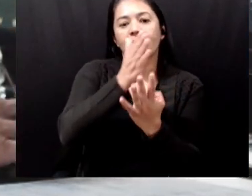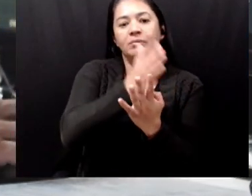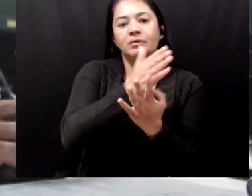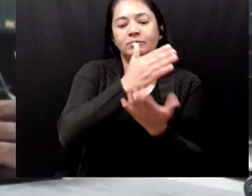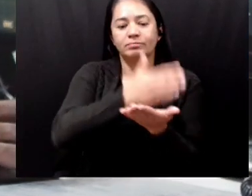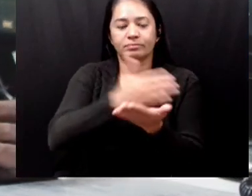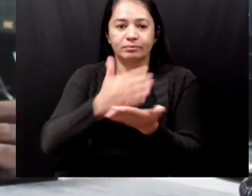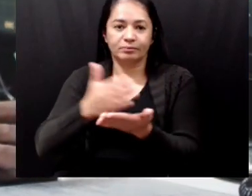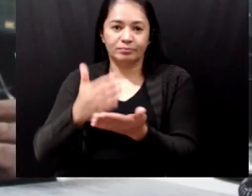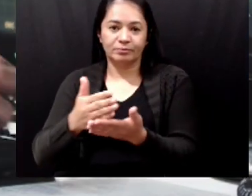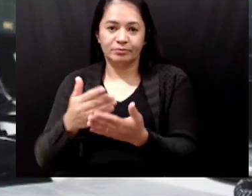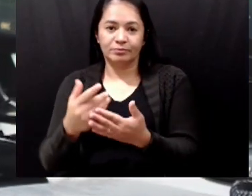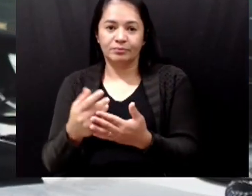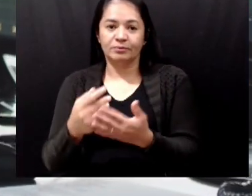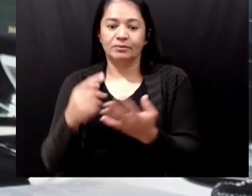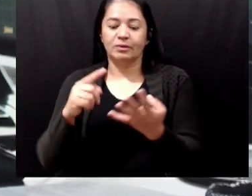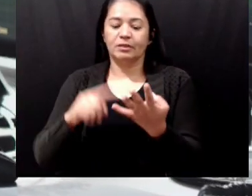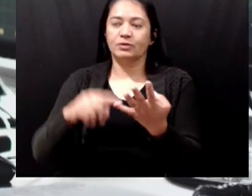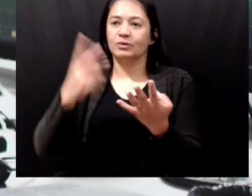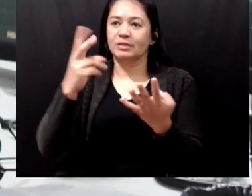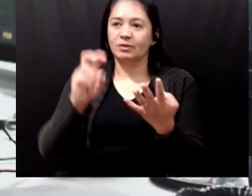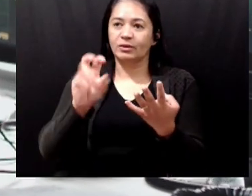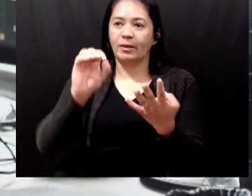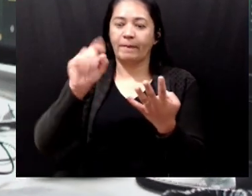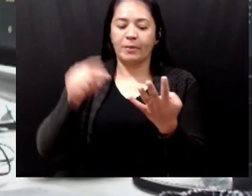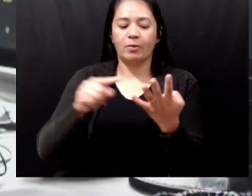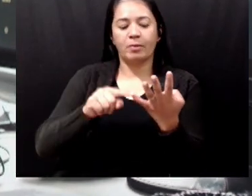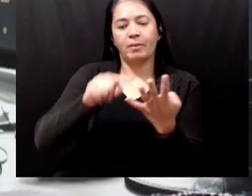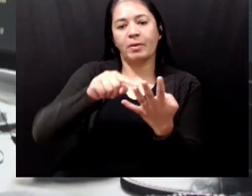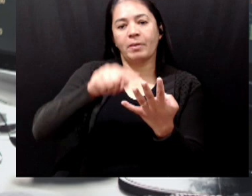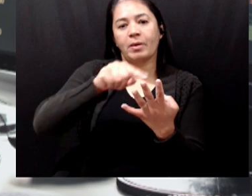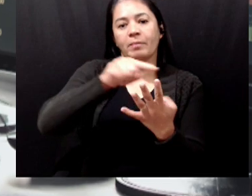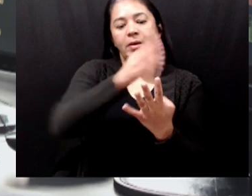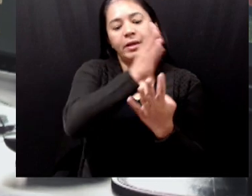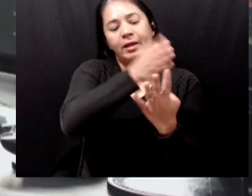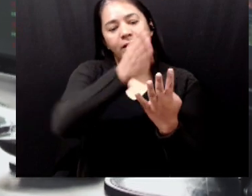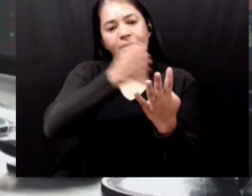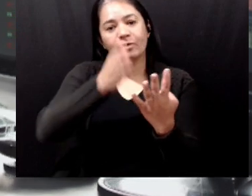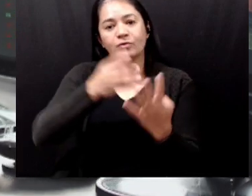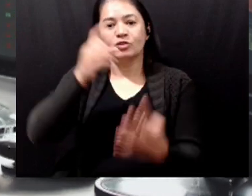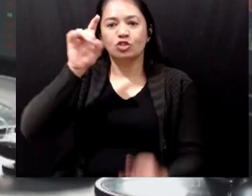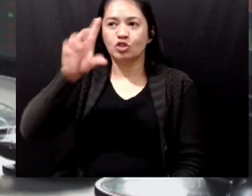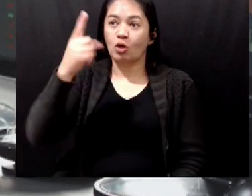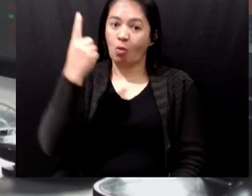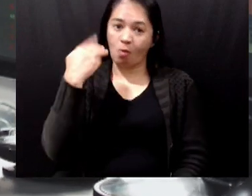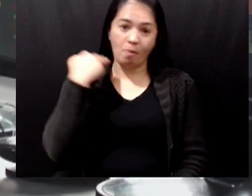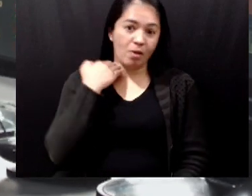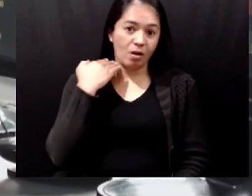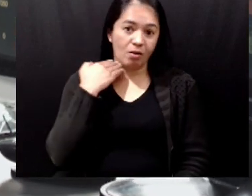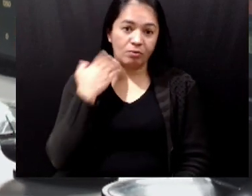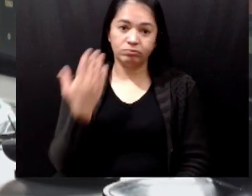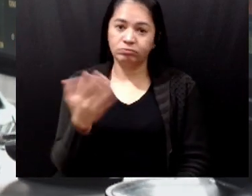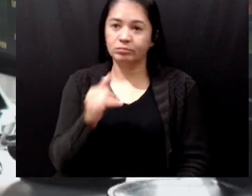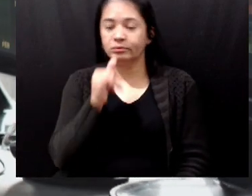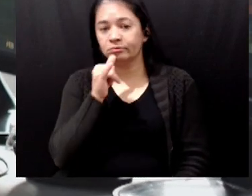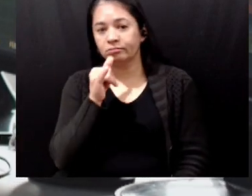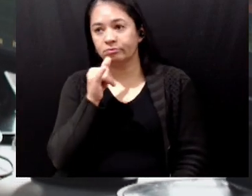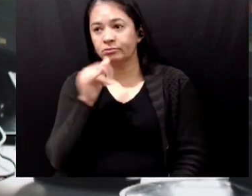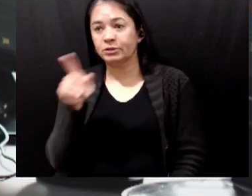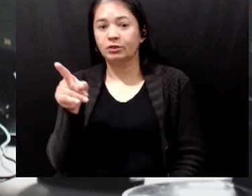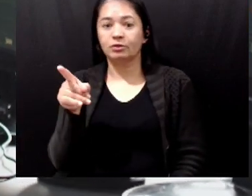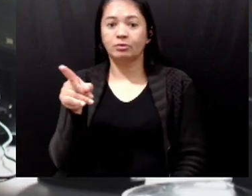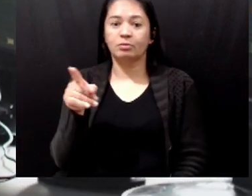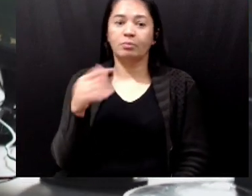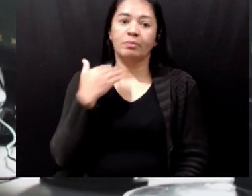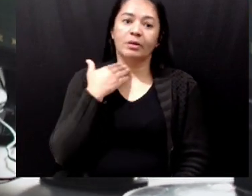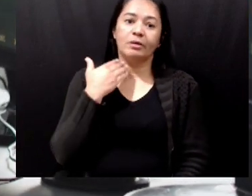mil no banco A, no banco B, no banco C, no banco D. Se você tiver só no banco A R$1 milhão, por exemplo, e esse banco vier quebrar suas dívidas, não cumprir com a